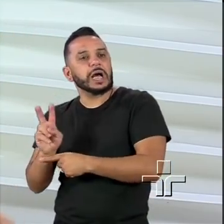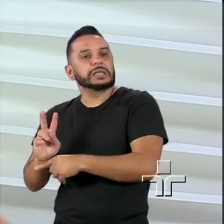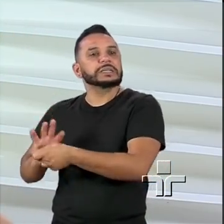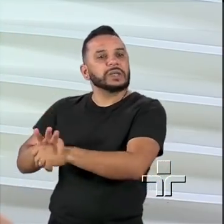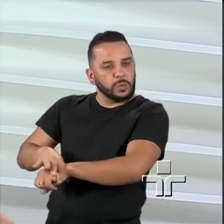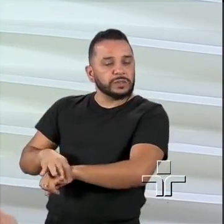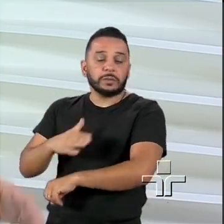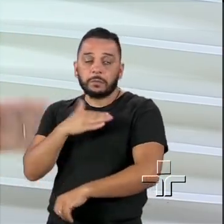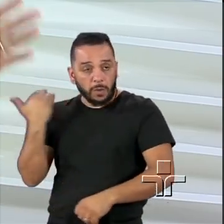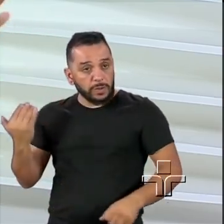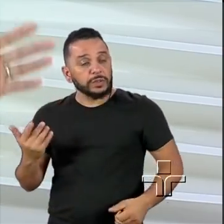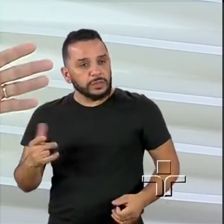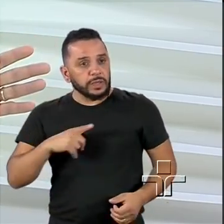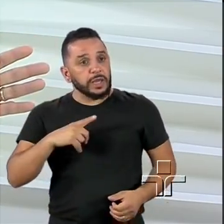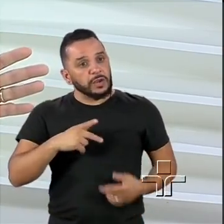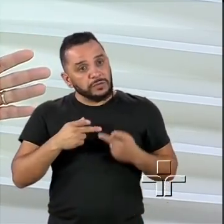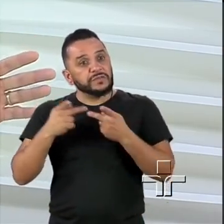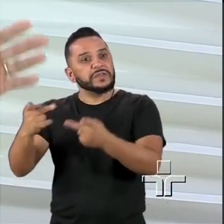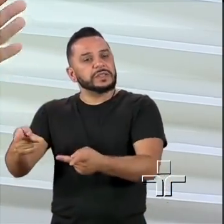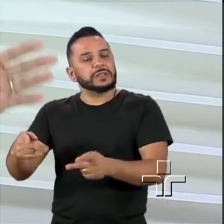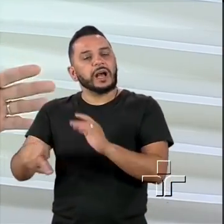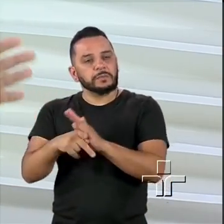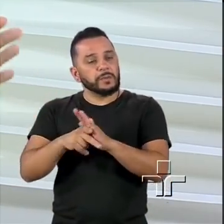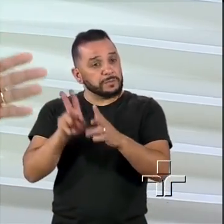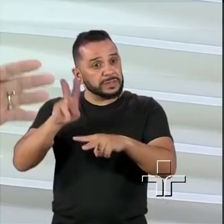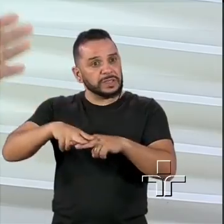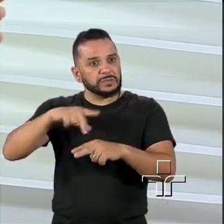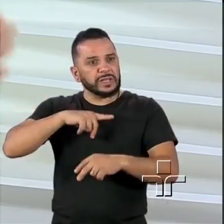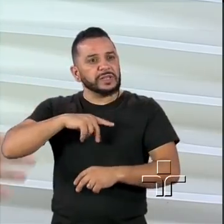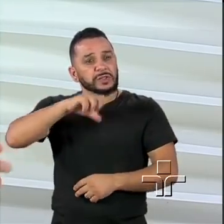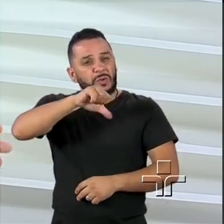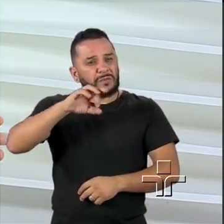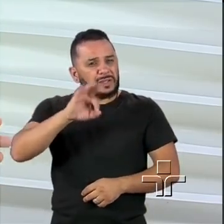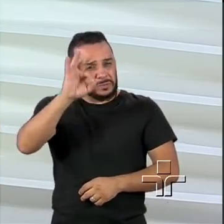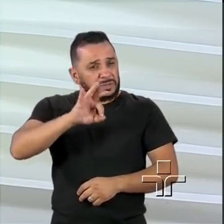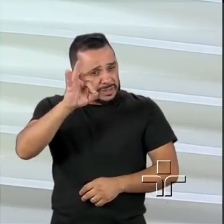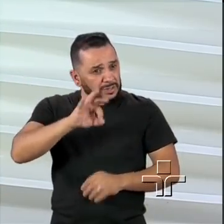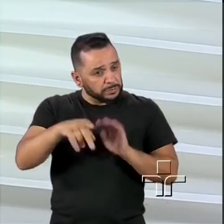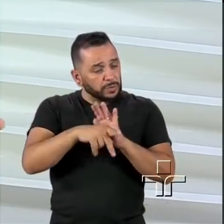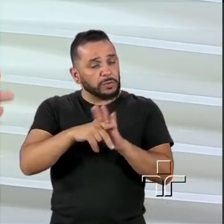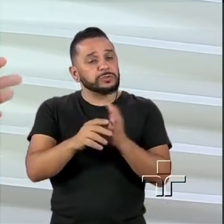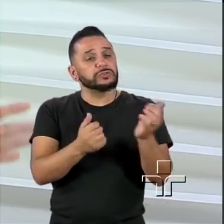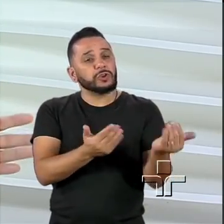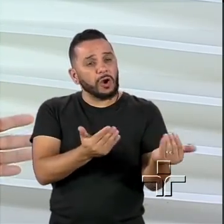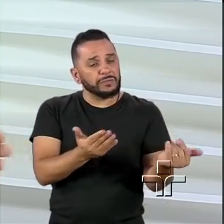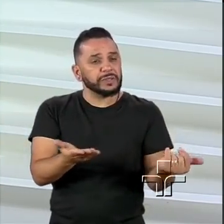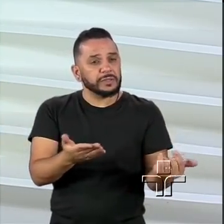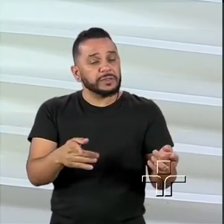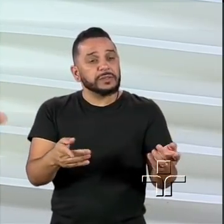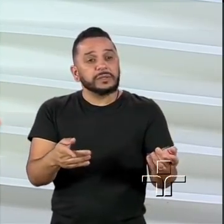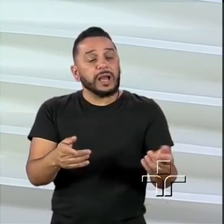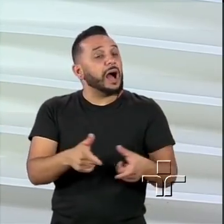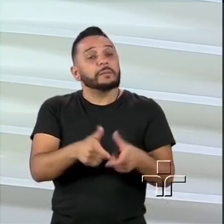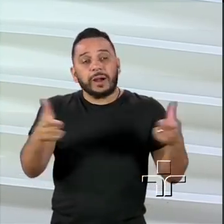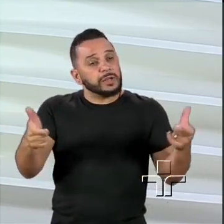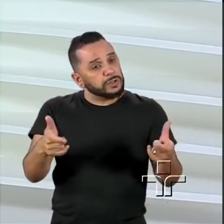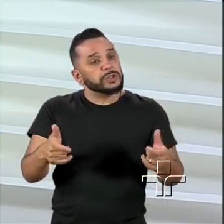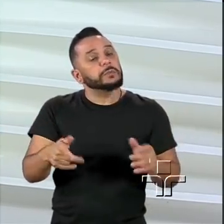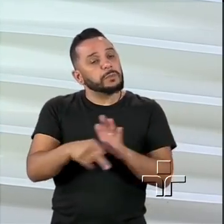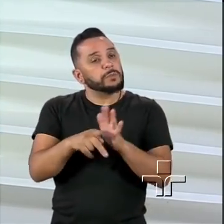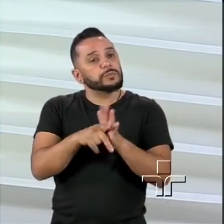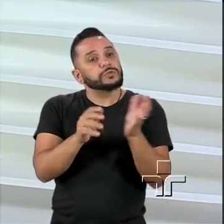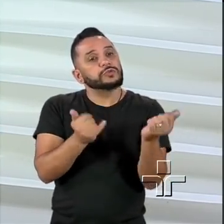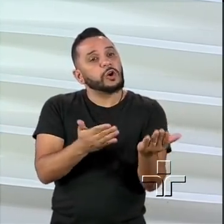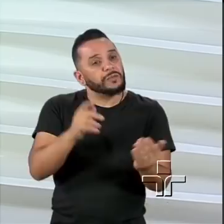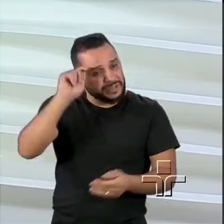90% lá, jovens. E 90% dos jovens, jovens negros. Ou seja, nós estamos condenando a juventude inteira. Nós temos que dar um